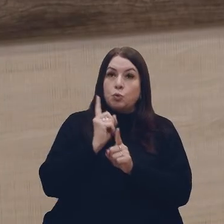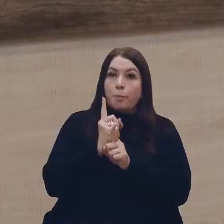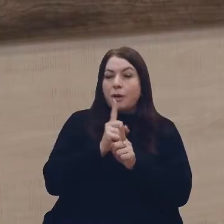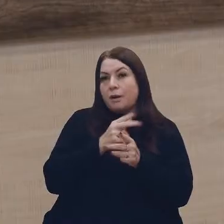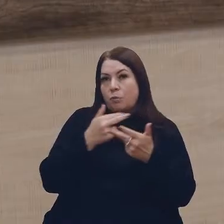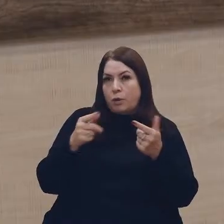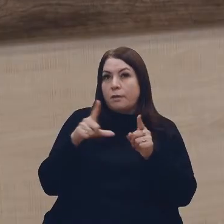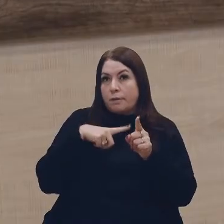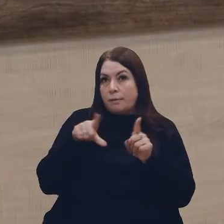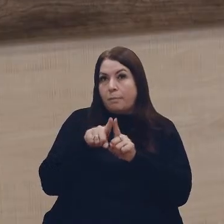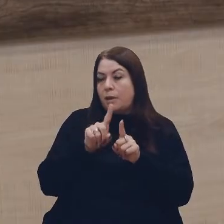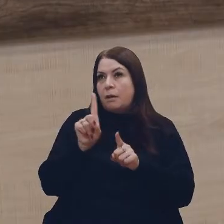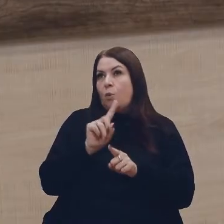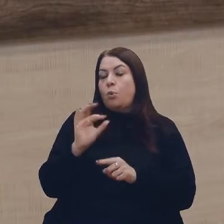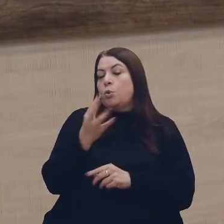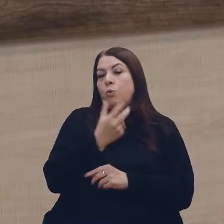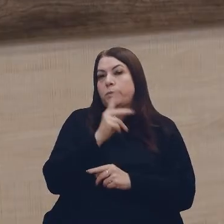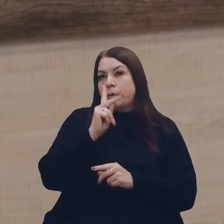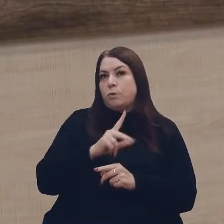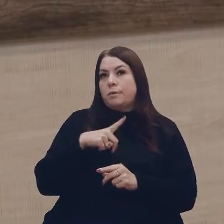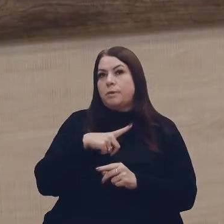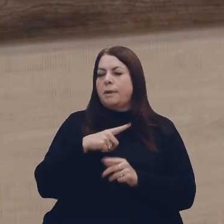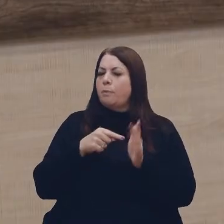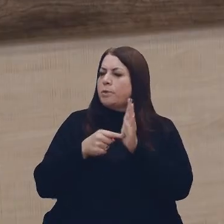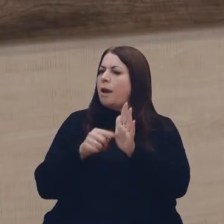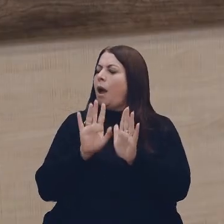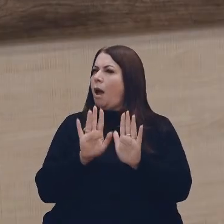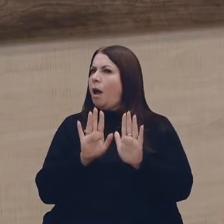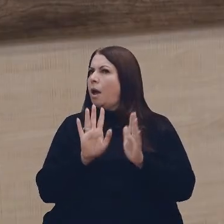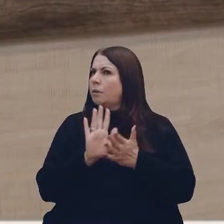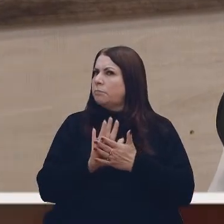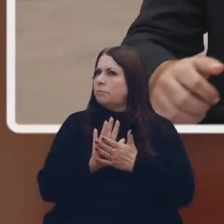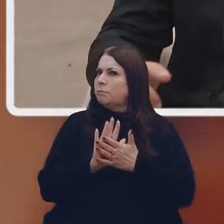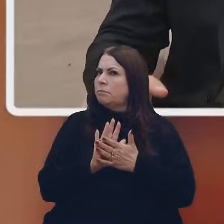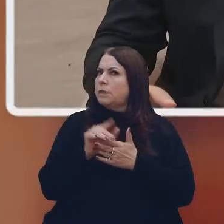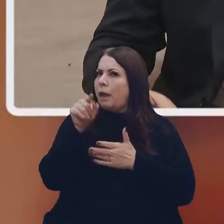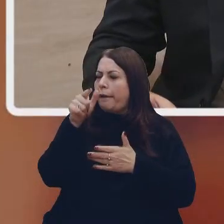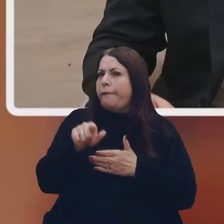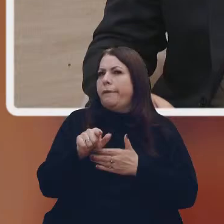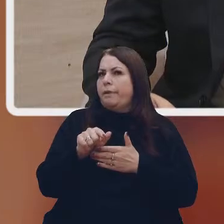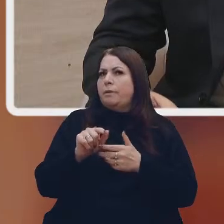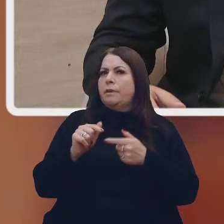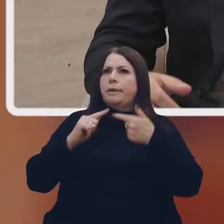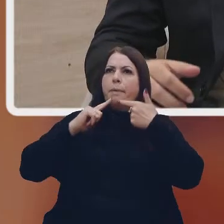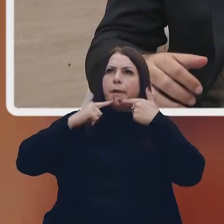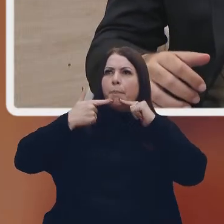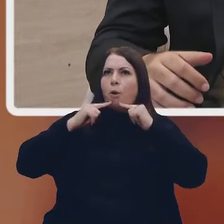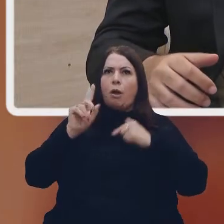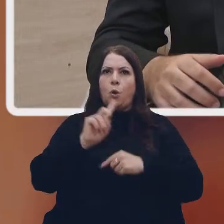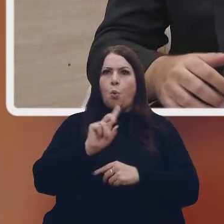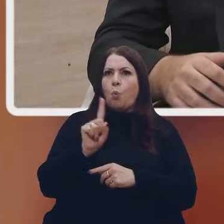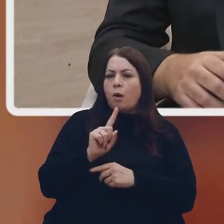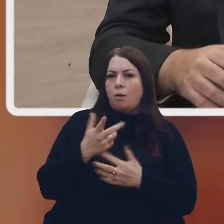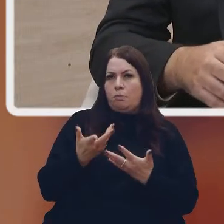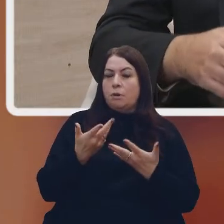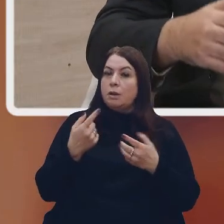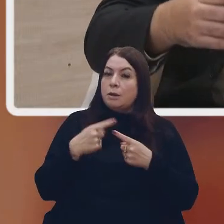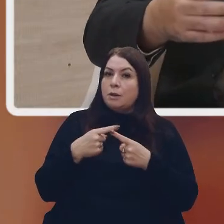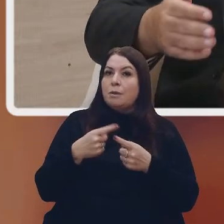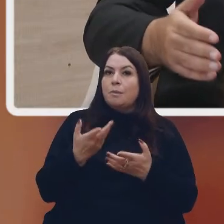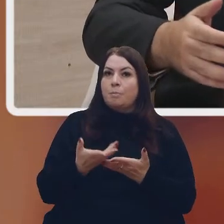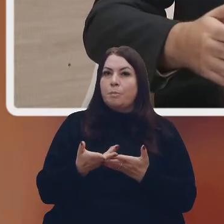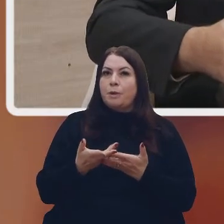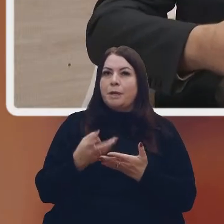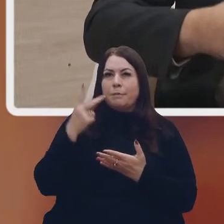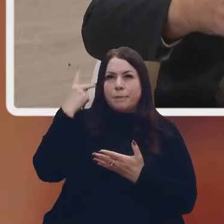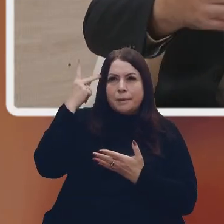que toda pessoa, quando apresentar um traço, vai já se considerar bipolar ou não, até porque